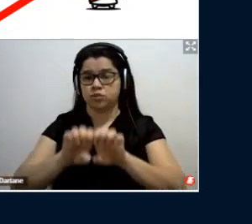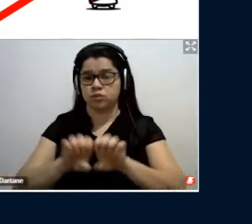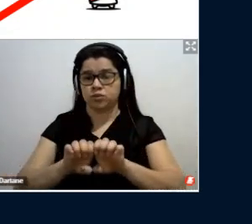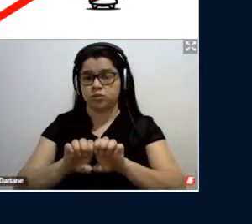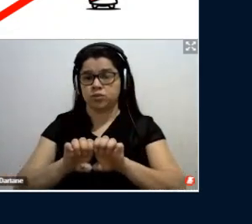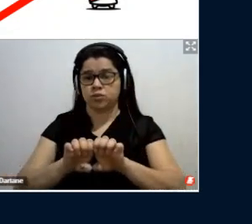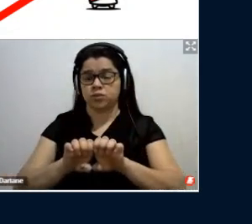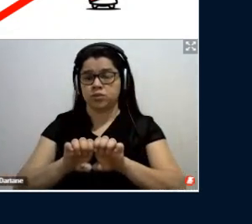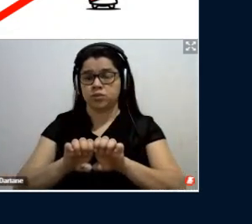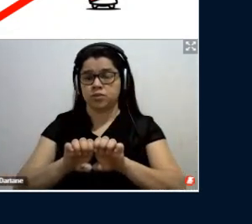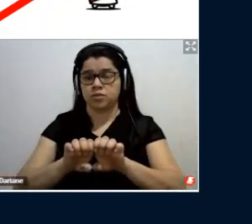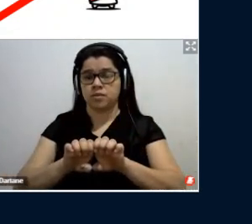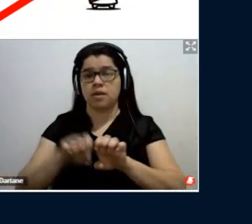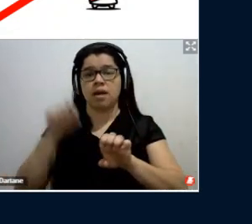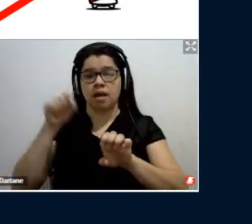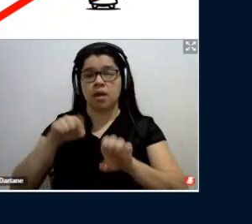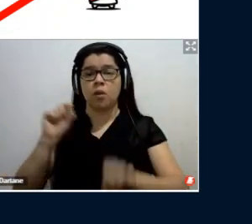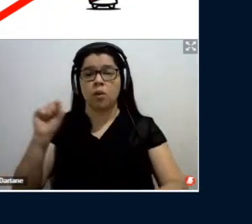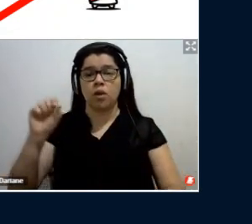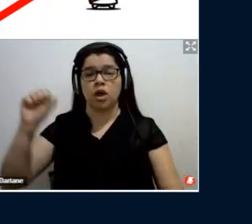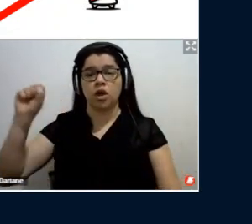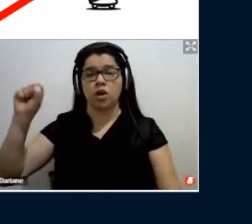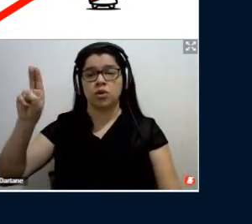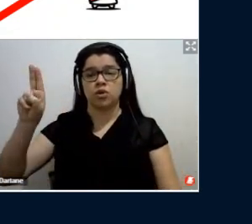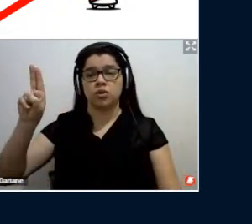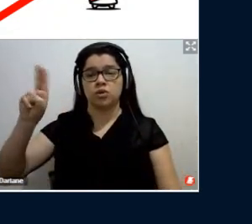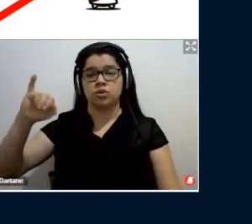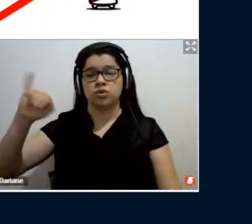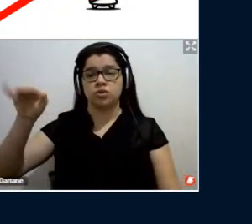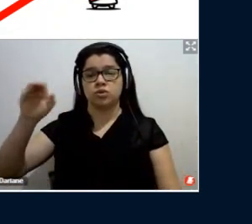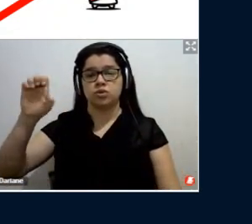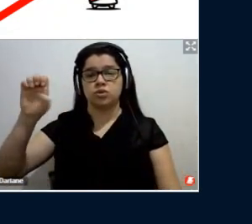Que é sujeito e predicado.